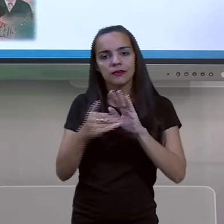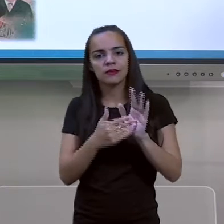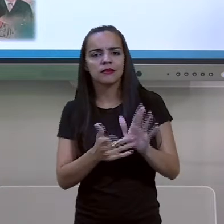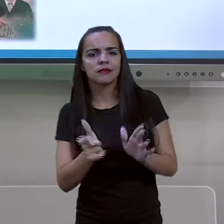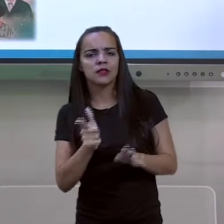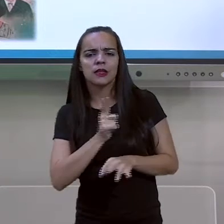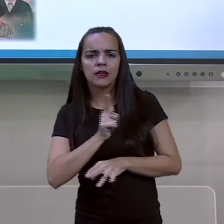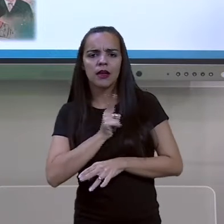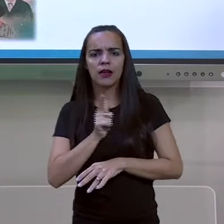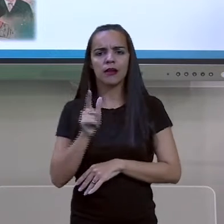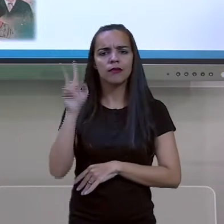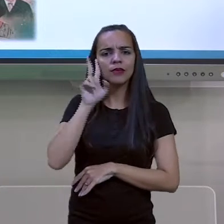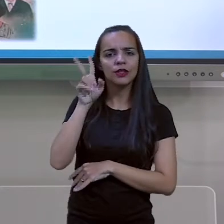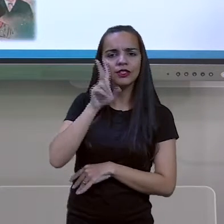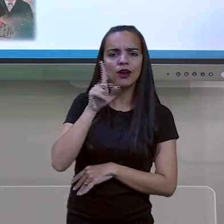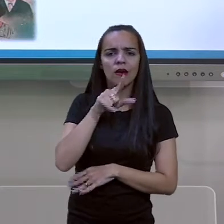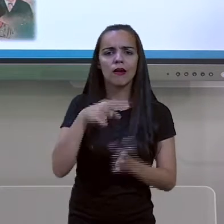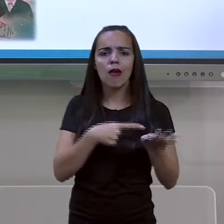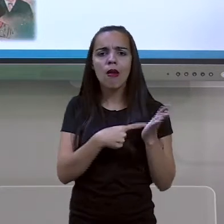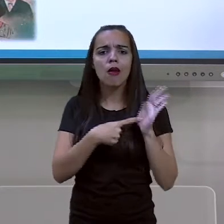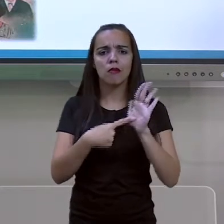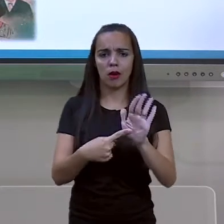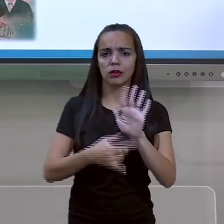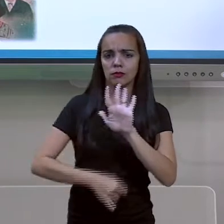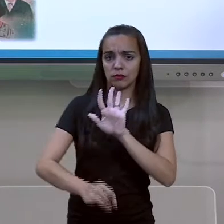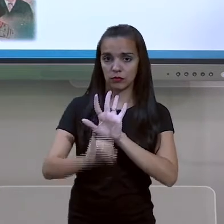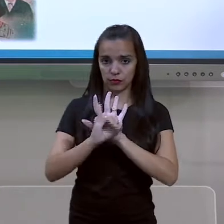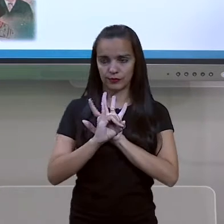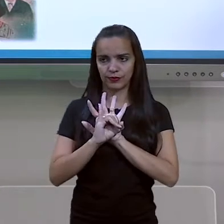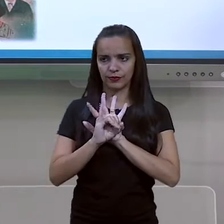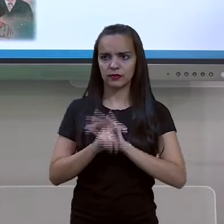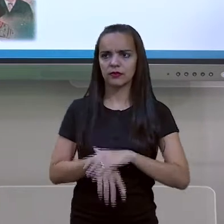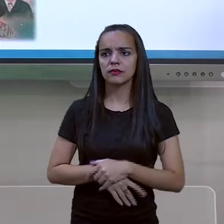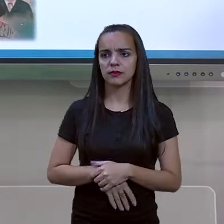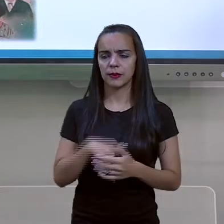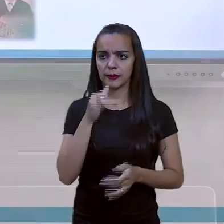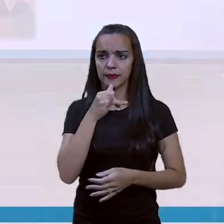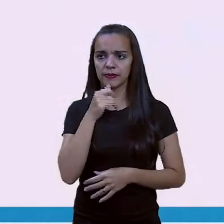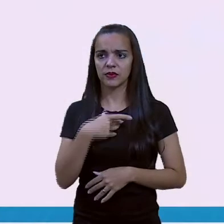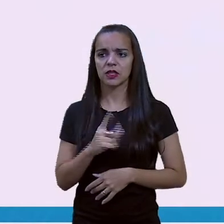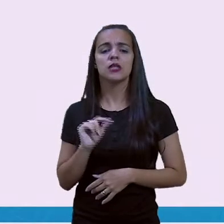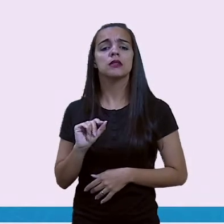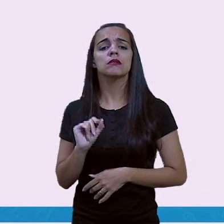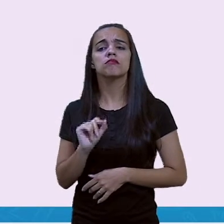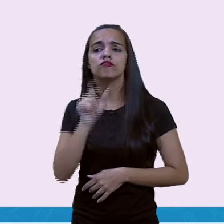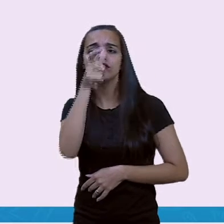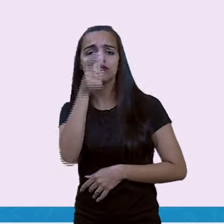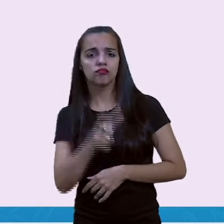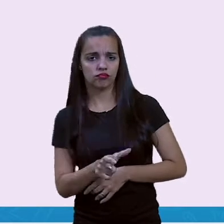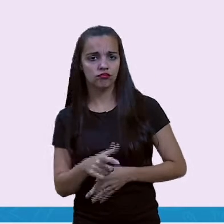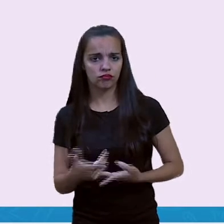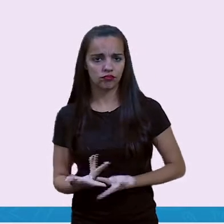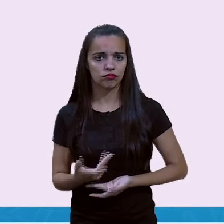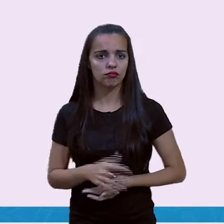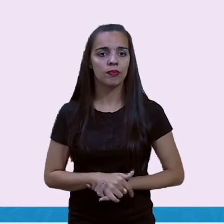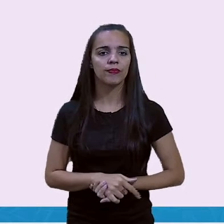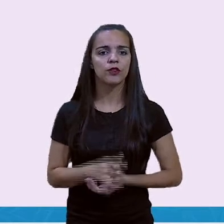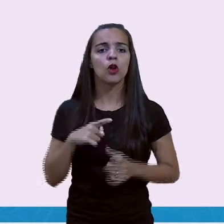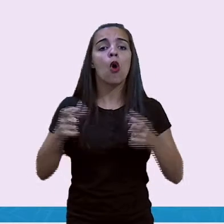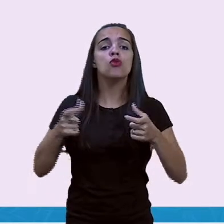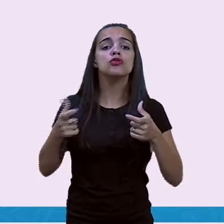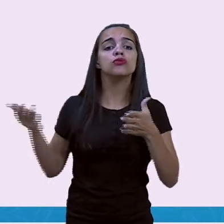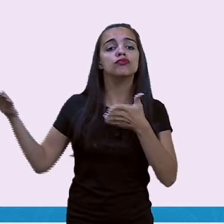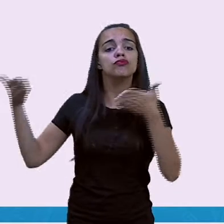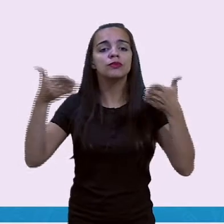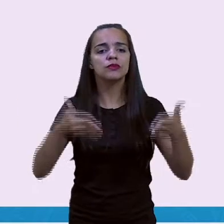Todas as nossas histórias revelam a nossa identidade. Por exemplo, quem somos, de onde